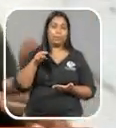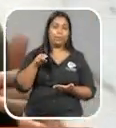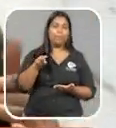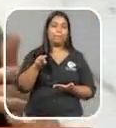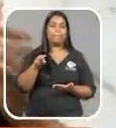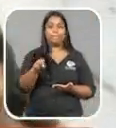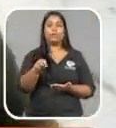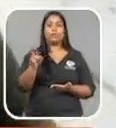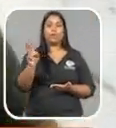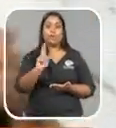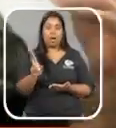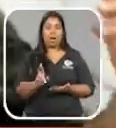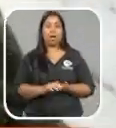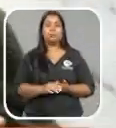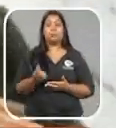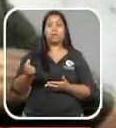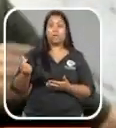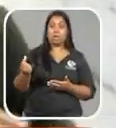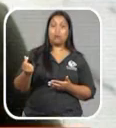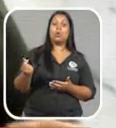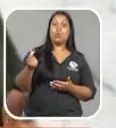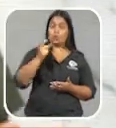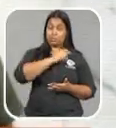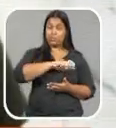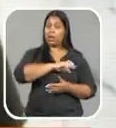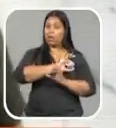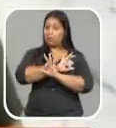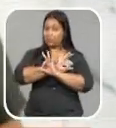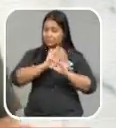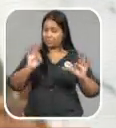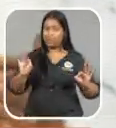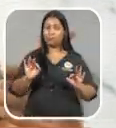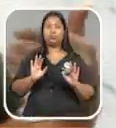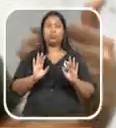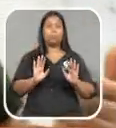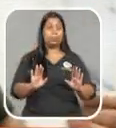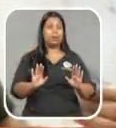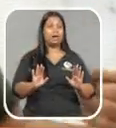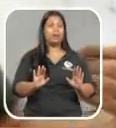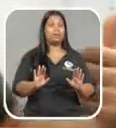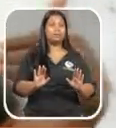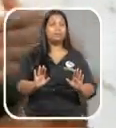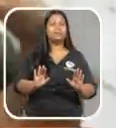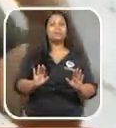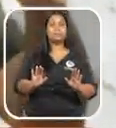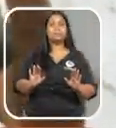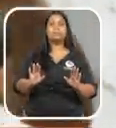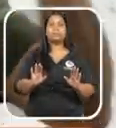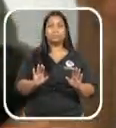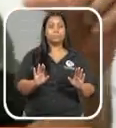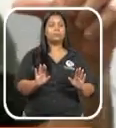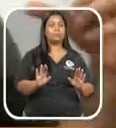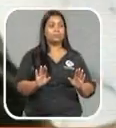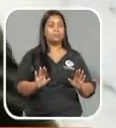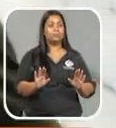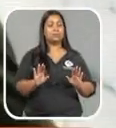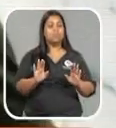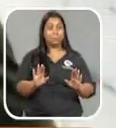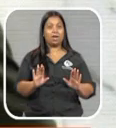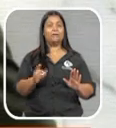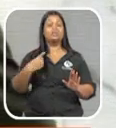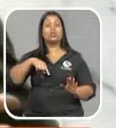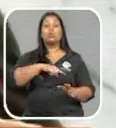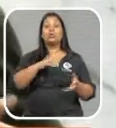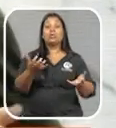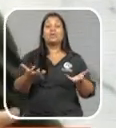excelente. É mas excelente, mas a gente existe, quer que tem todo... Tem gente que ganha muito mais que isso, A gente quer, e esse é o sarrafo, nós